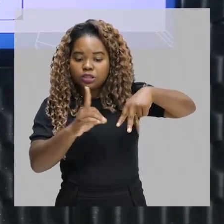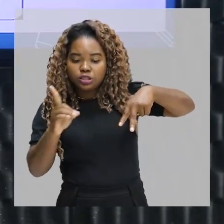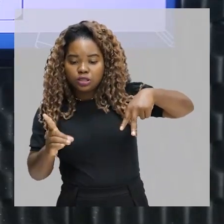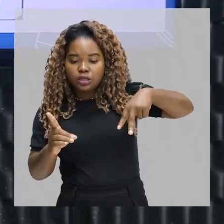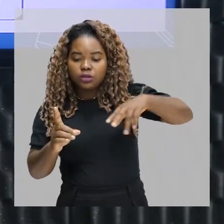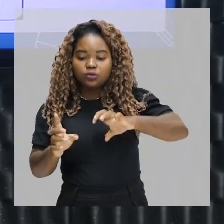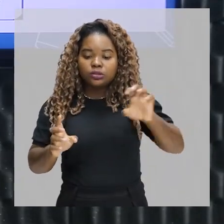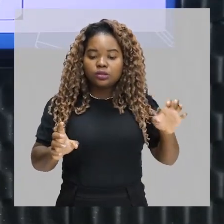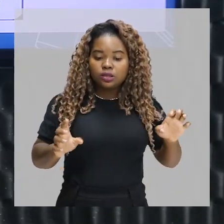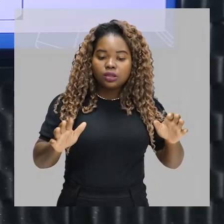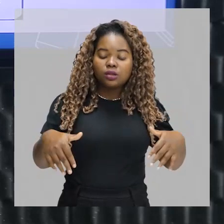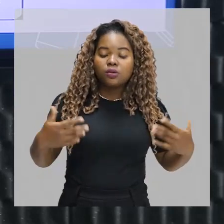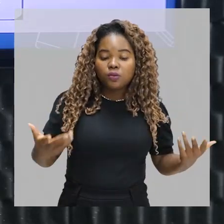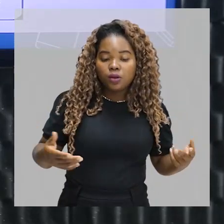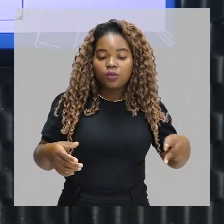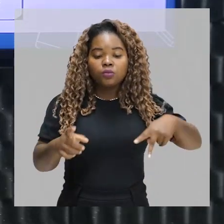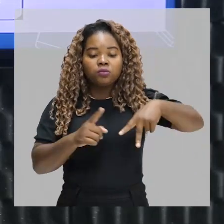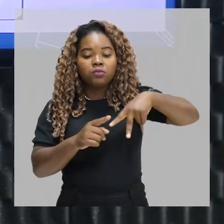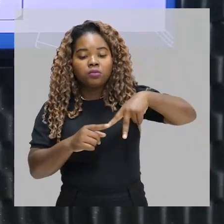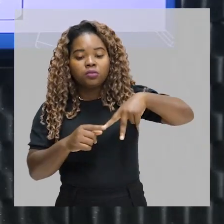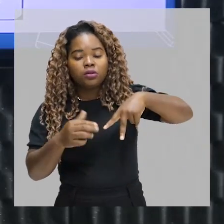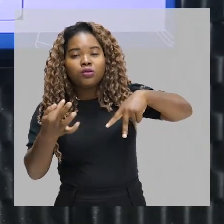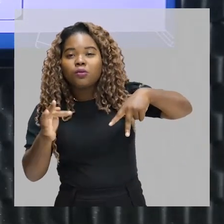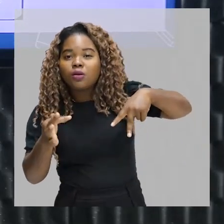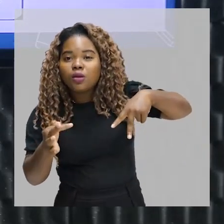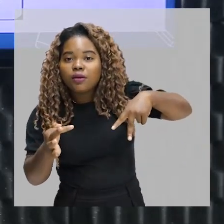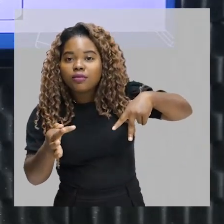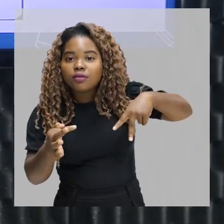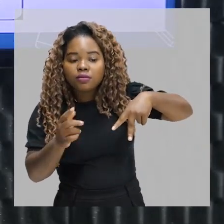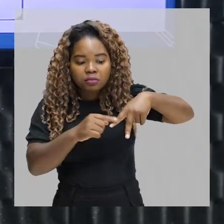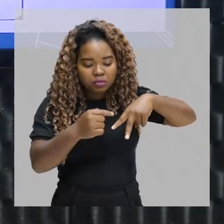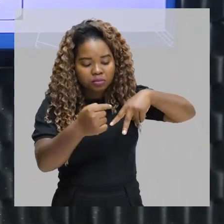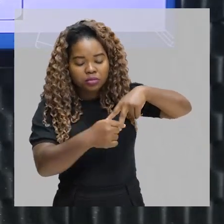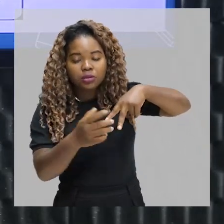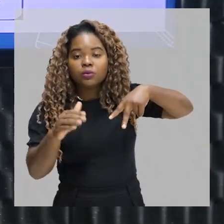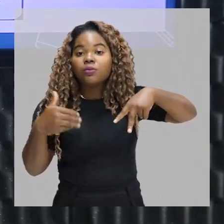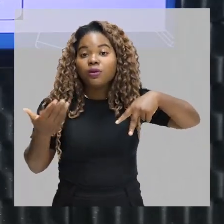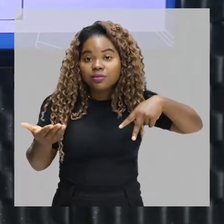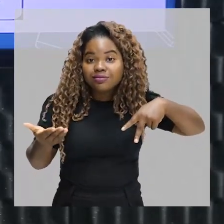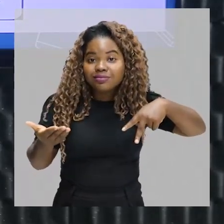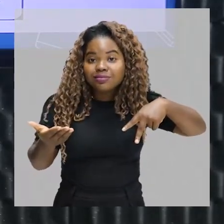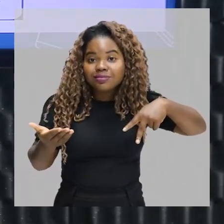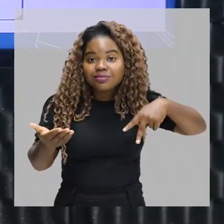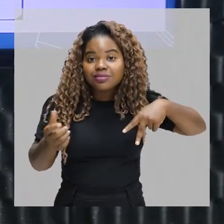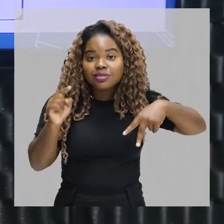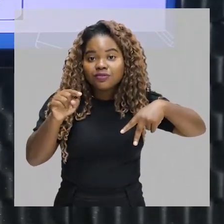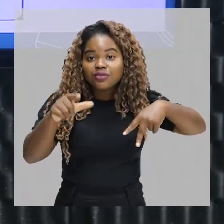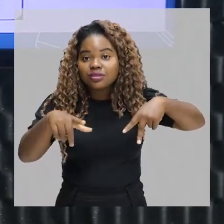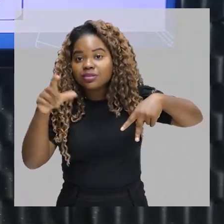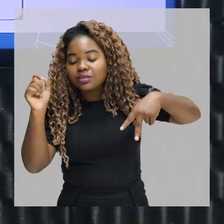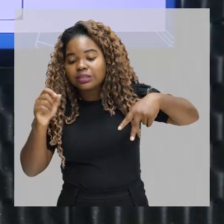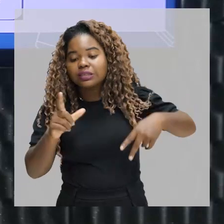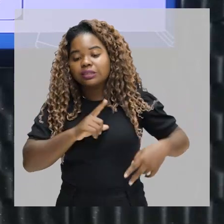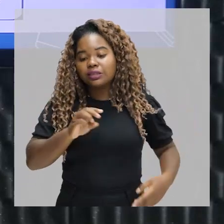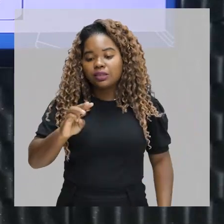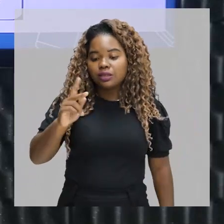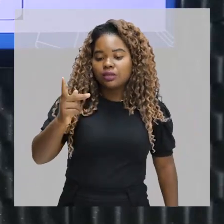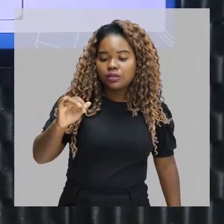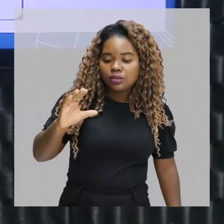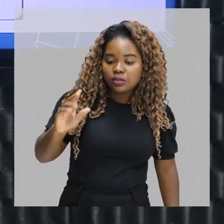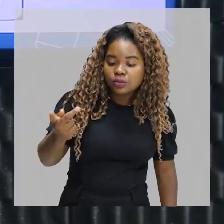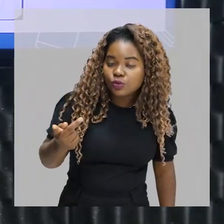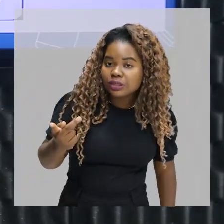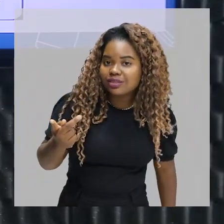perna esquerda, tem duas opções. Então, você vai escolher. Então, nesse caso, quando você quer perguntar qual e tem